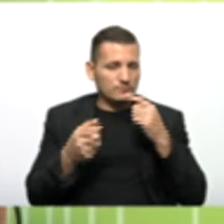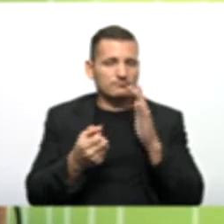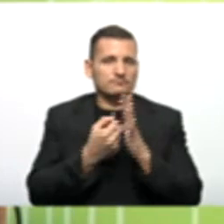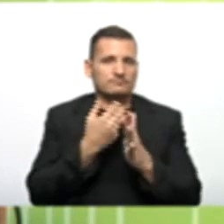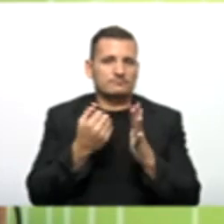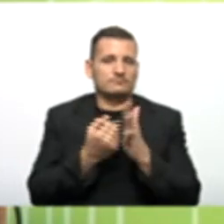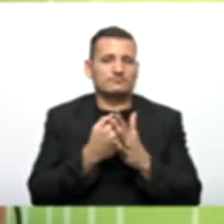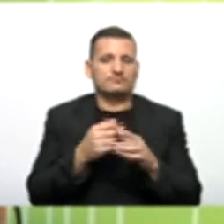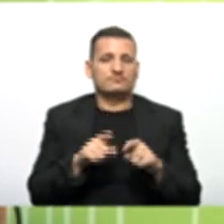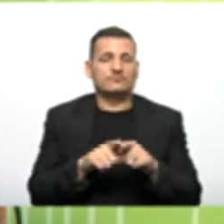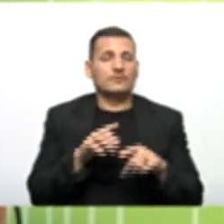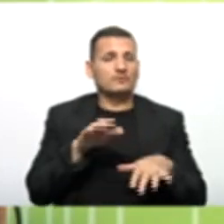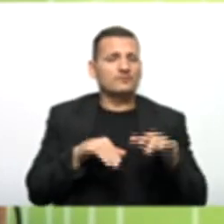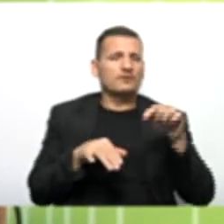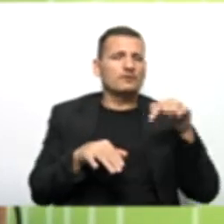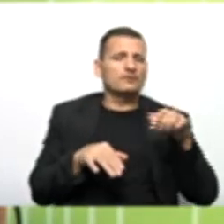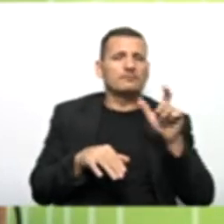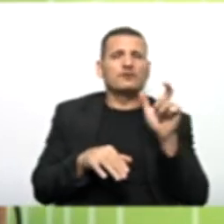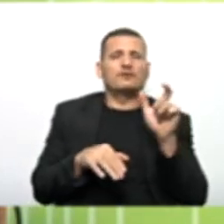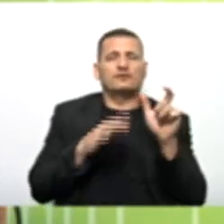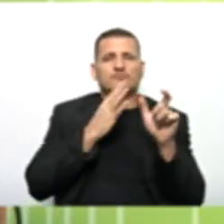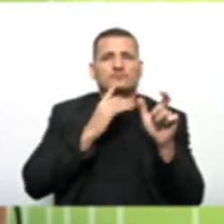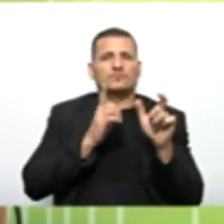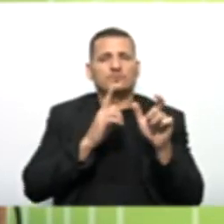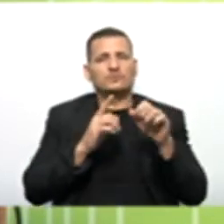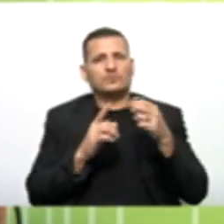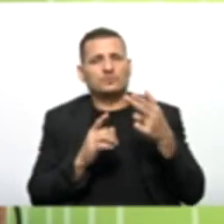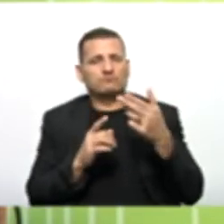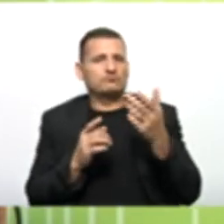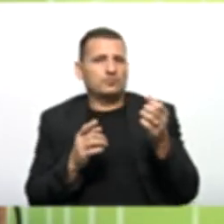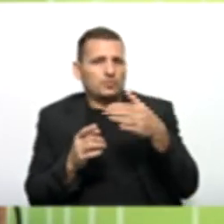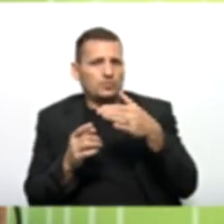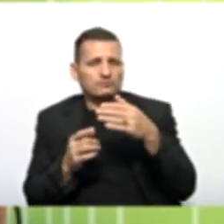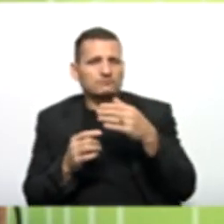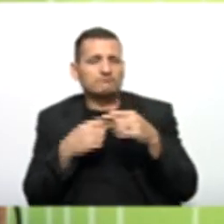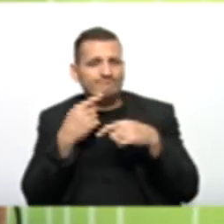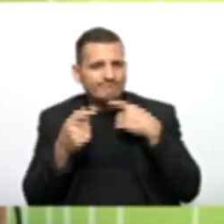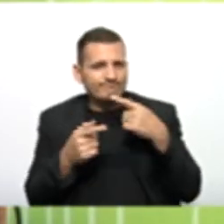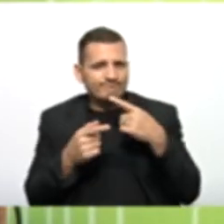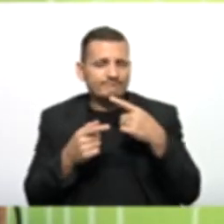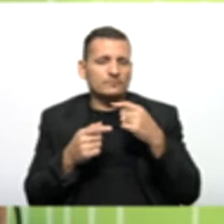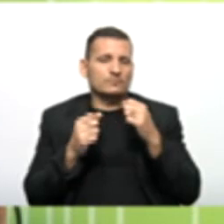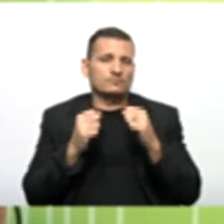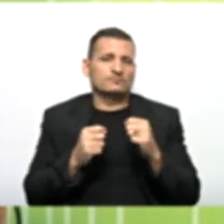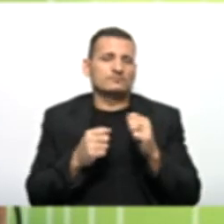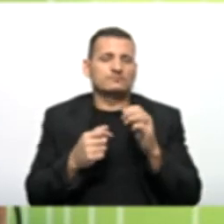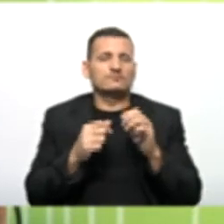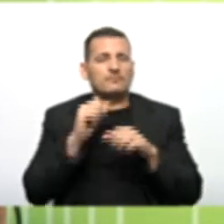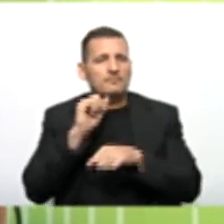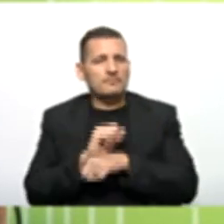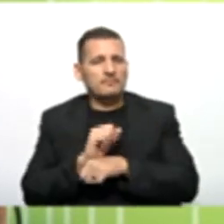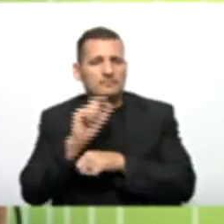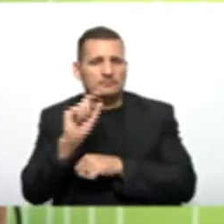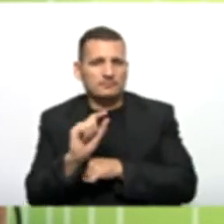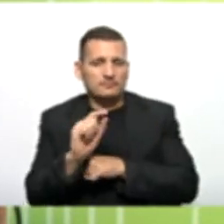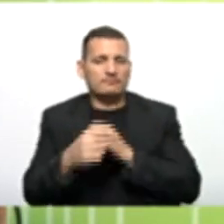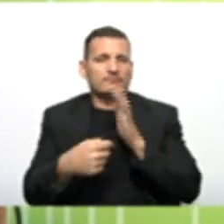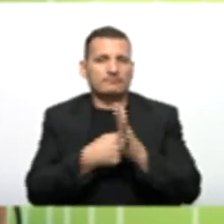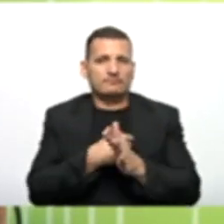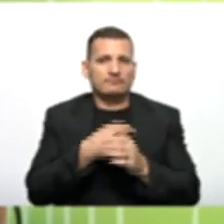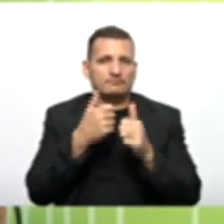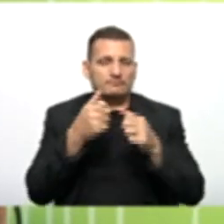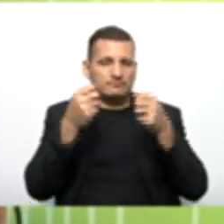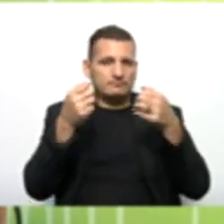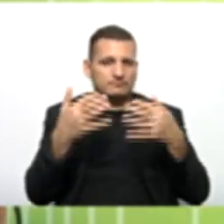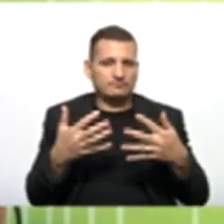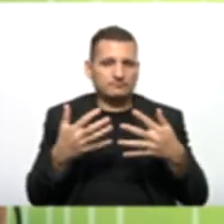às vezes, tem uma palavra que você não conhece, um termo novo, surge aquela dúvida. Pede aí para a gente dar uma paradinha para estar explicando direitinho,